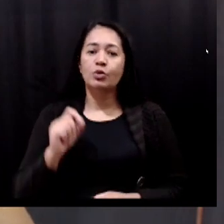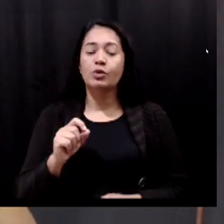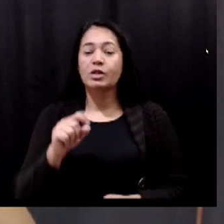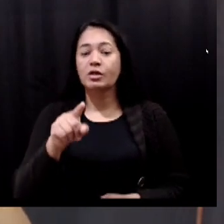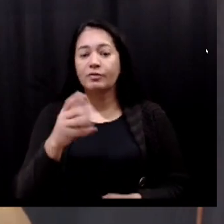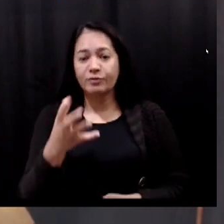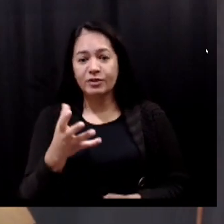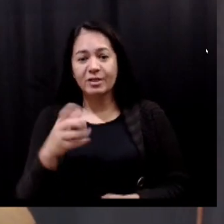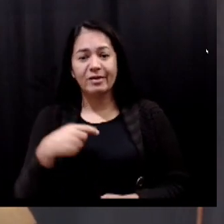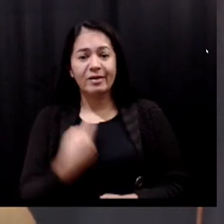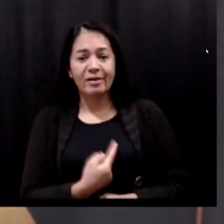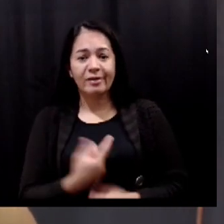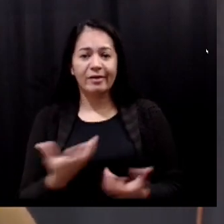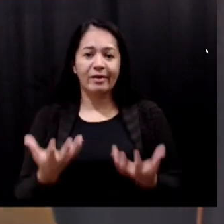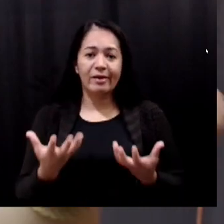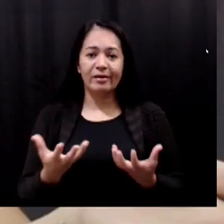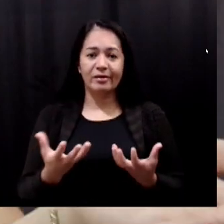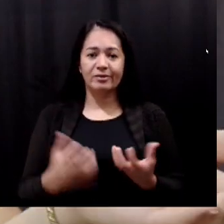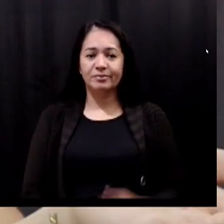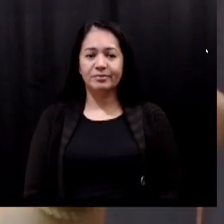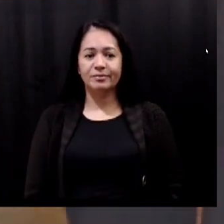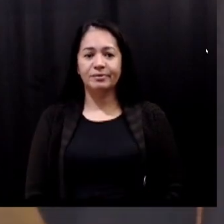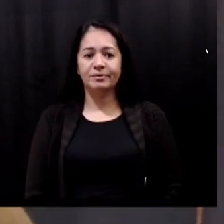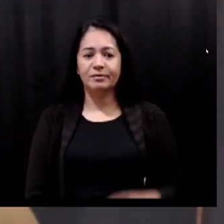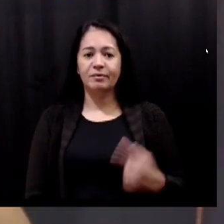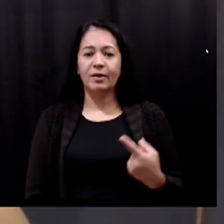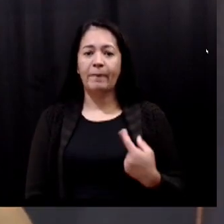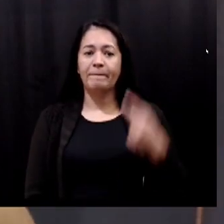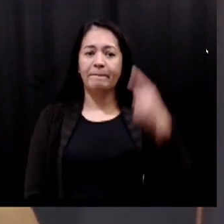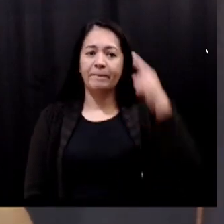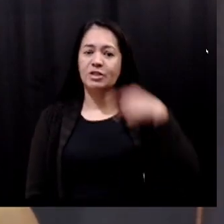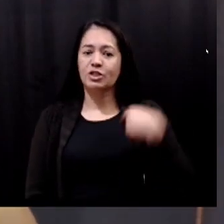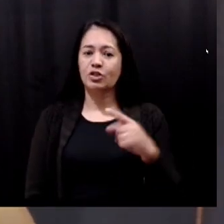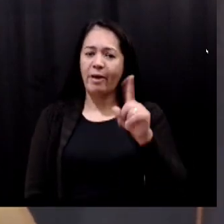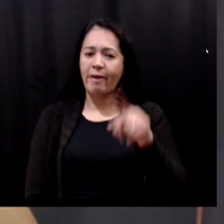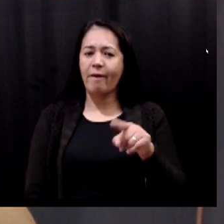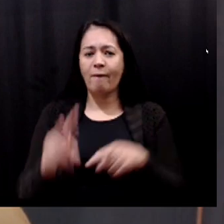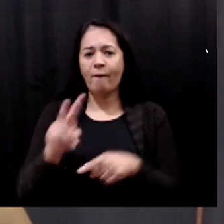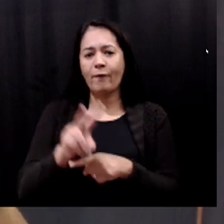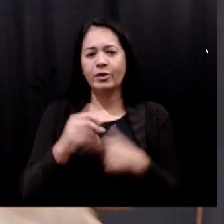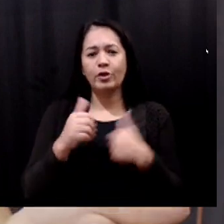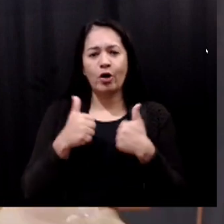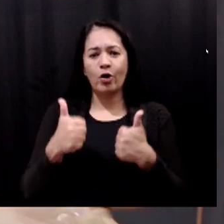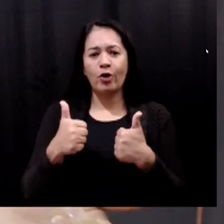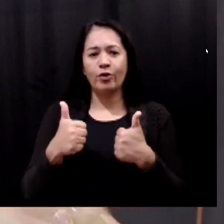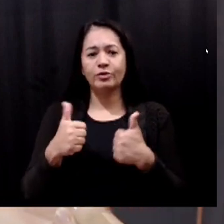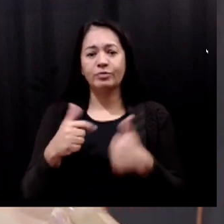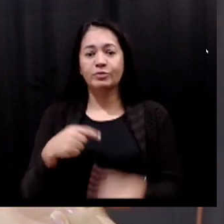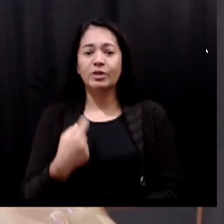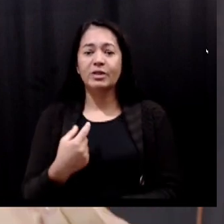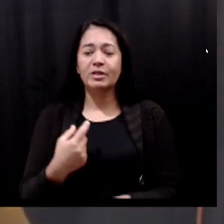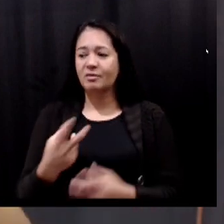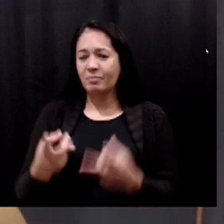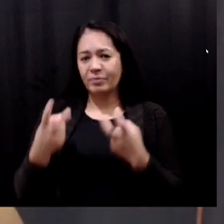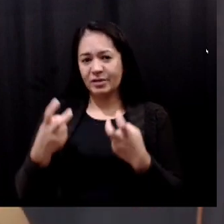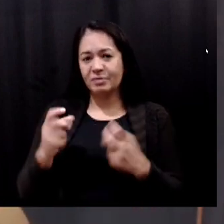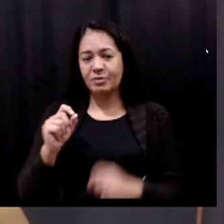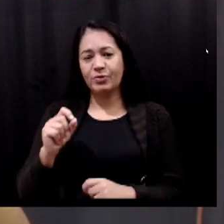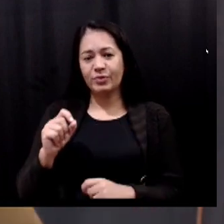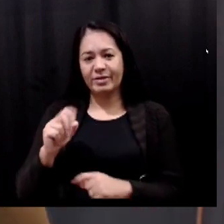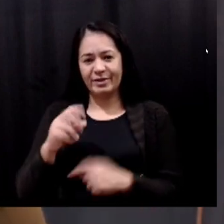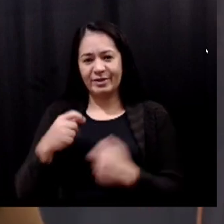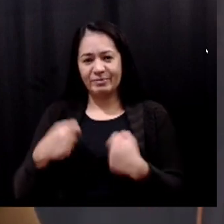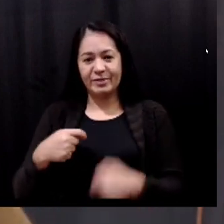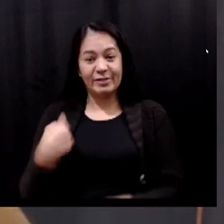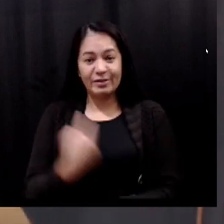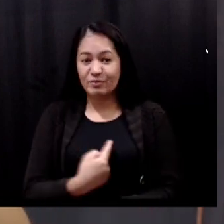tá? E se a gente pensar que a gente é um bom cuidador, a gente vai saber o que a gente precisa também, que a gente sabe o que o outro precisa. A gente sabe que o outro